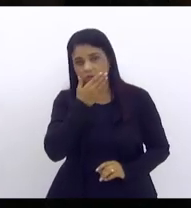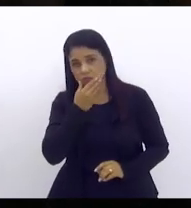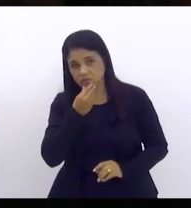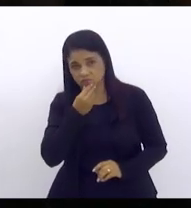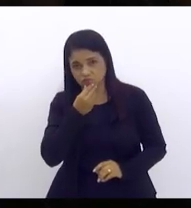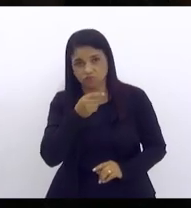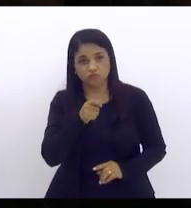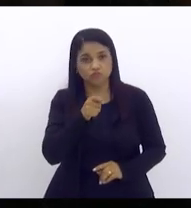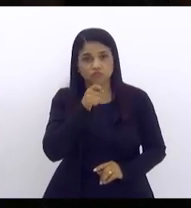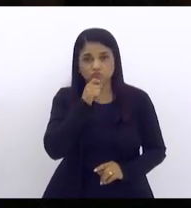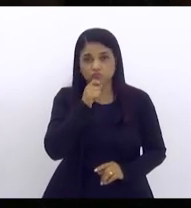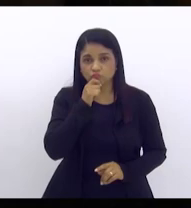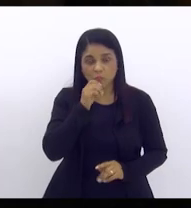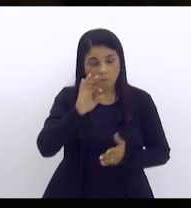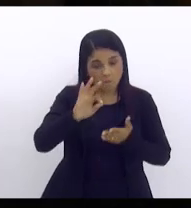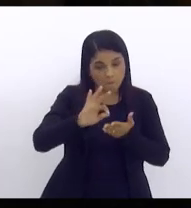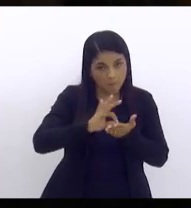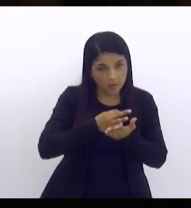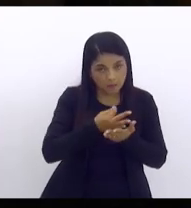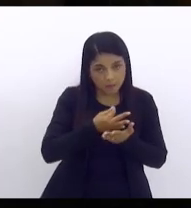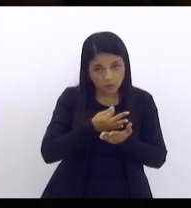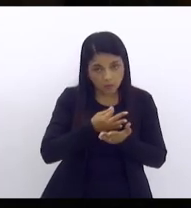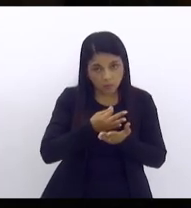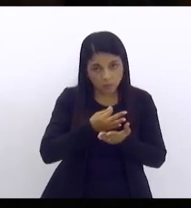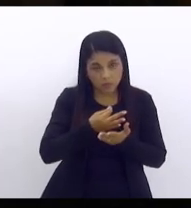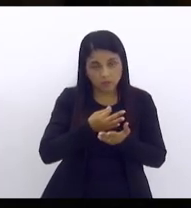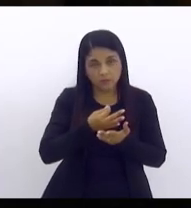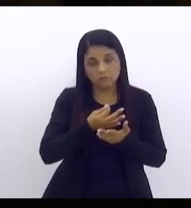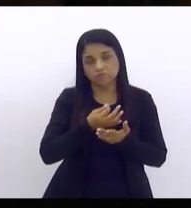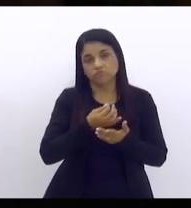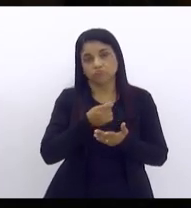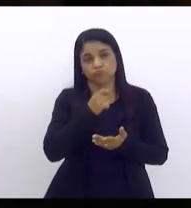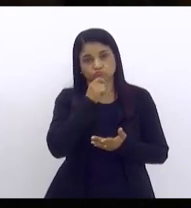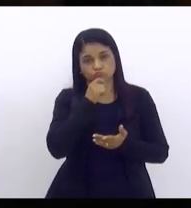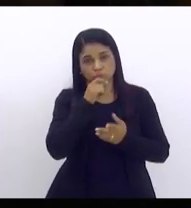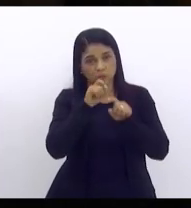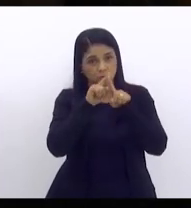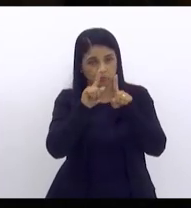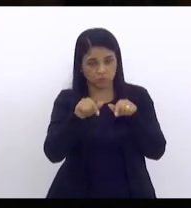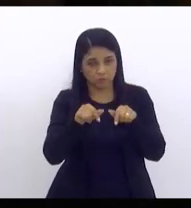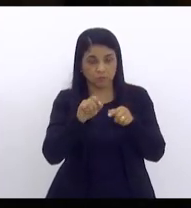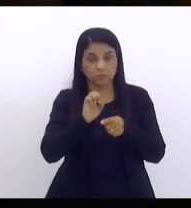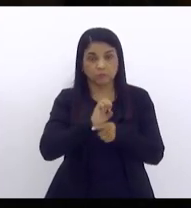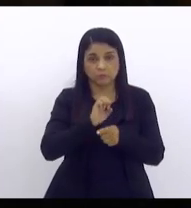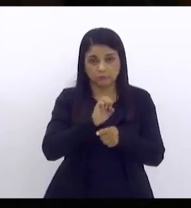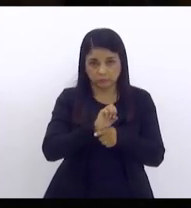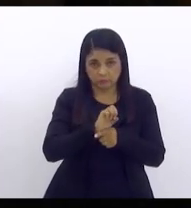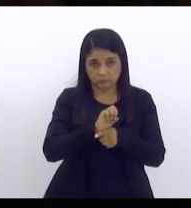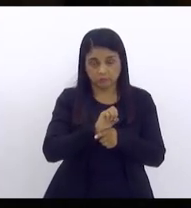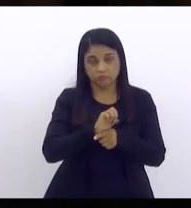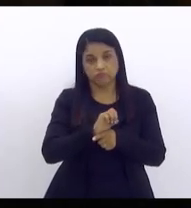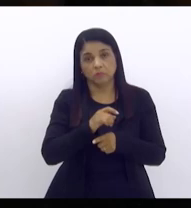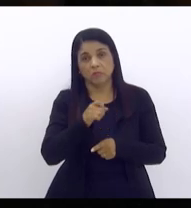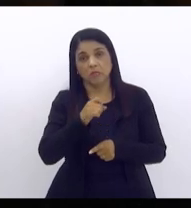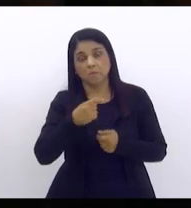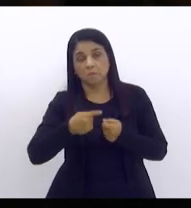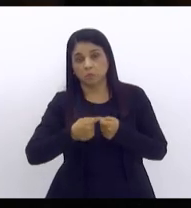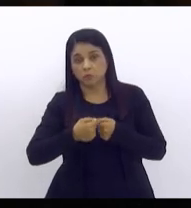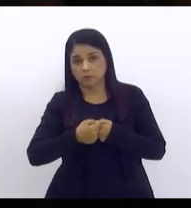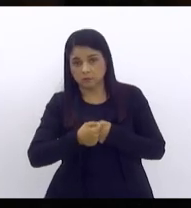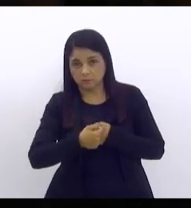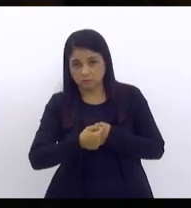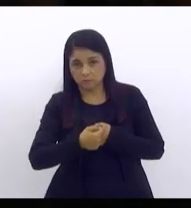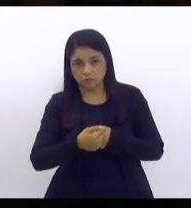não tenha matrícula no Estado, nem no município, não pode